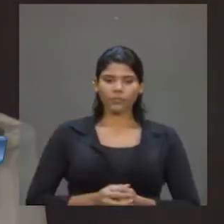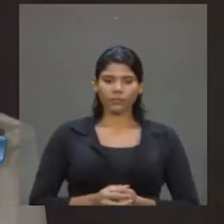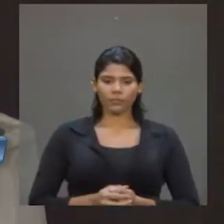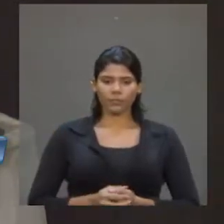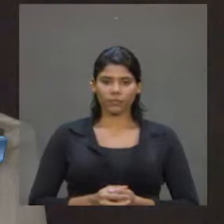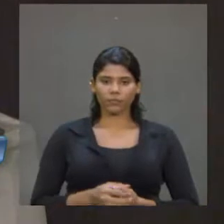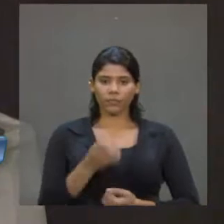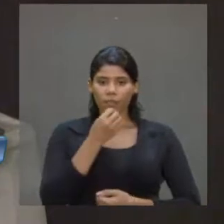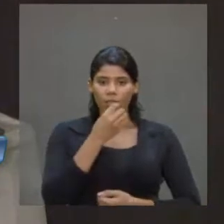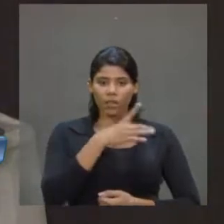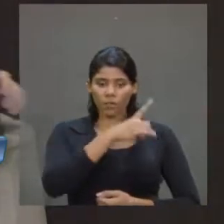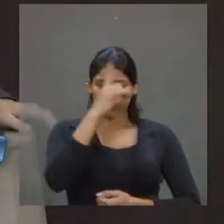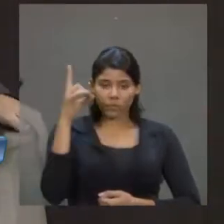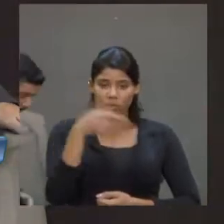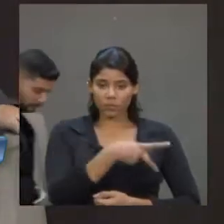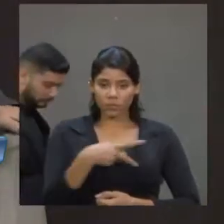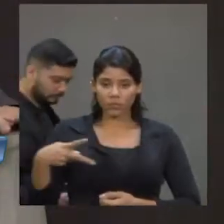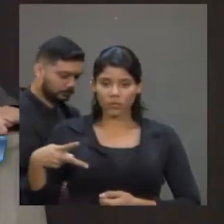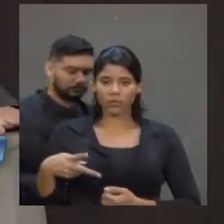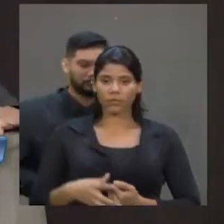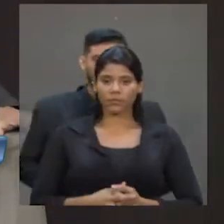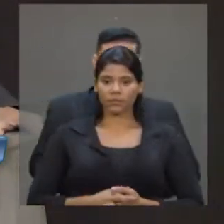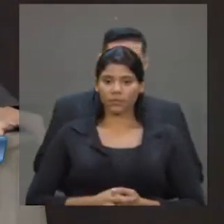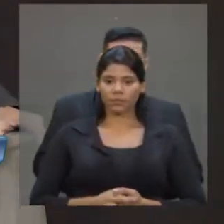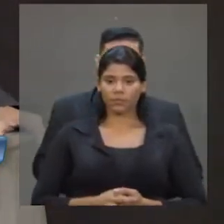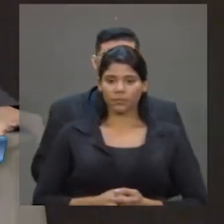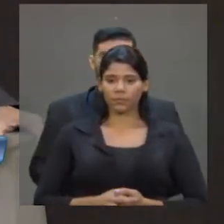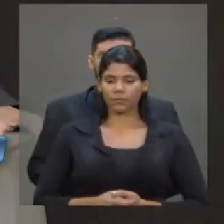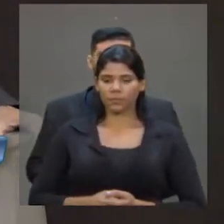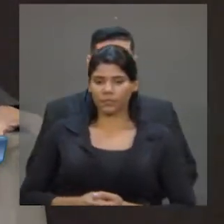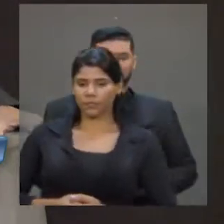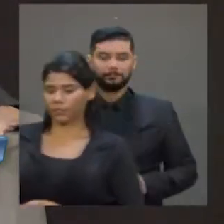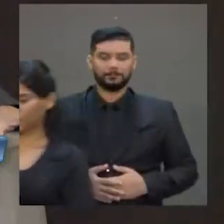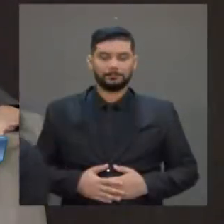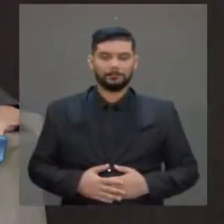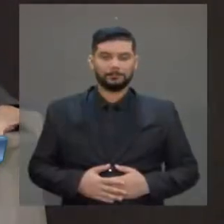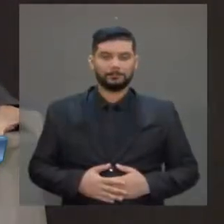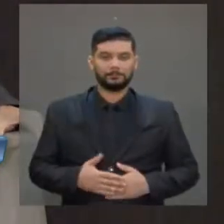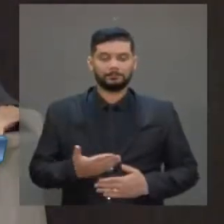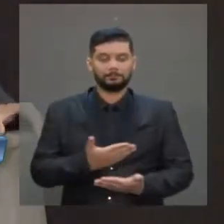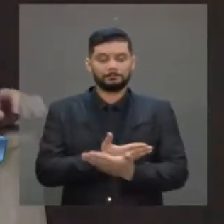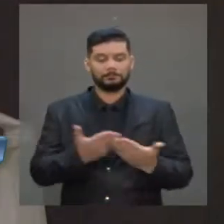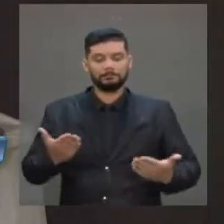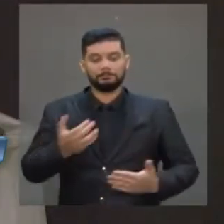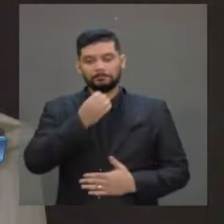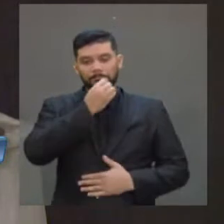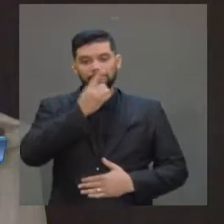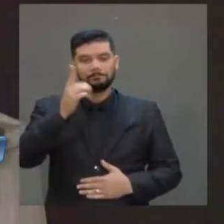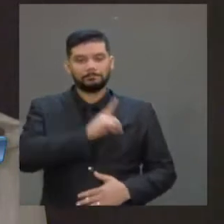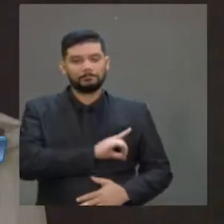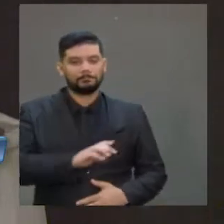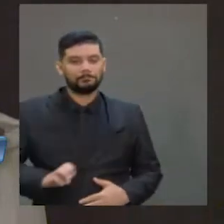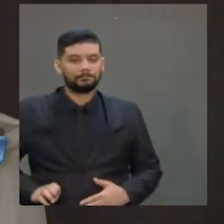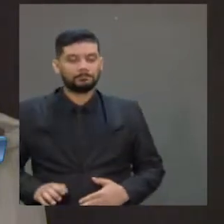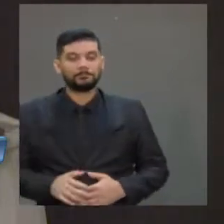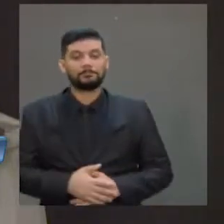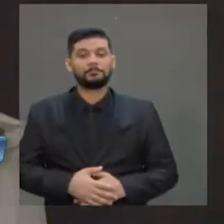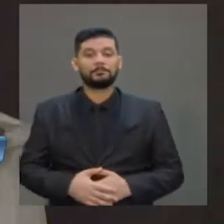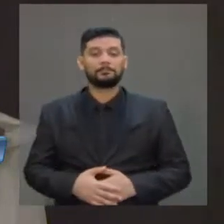Bom dia, senhor presidente, deputado Fernando Santana. Bom dia, deputadas, deputados.